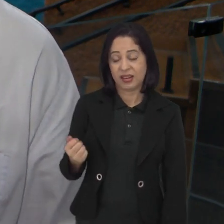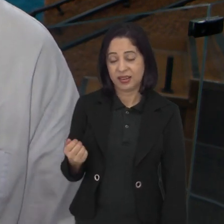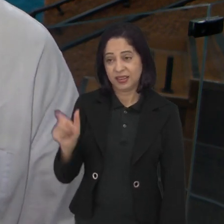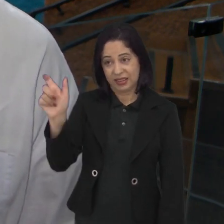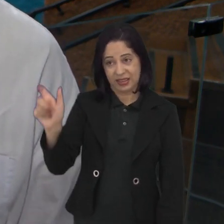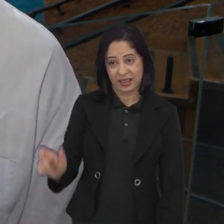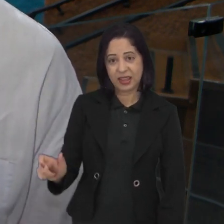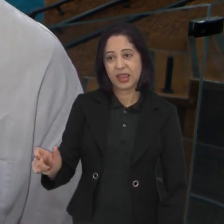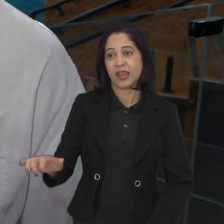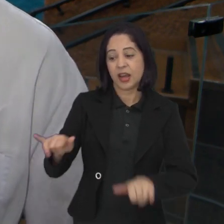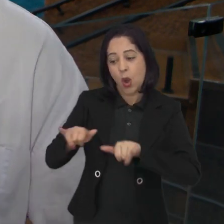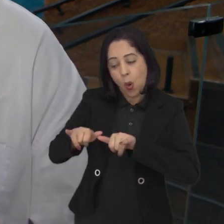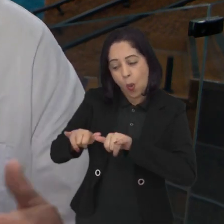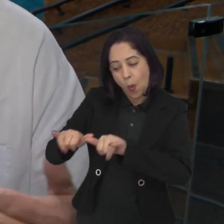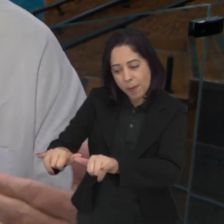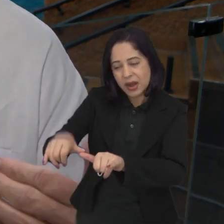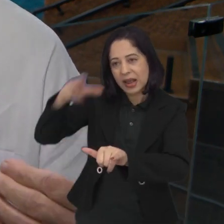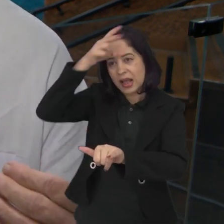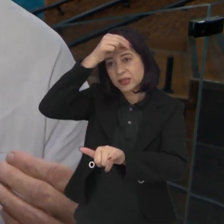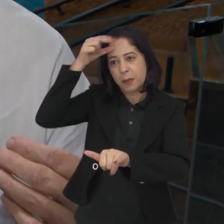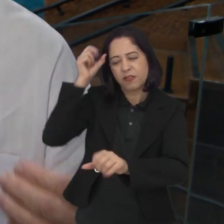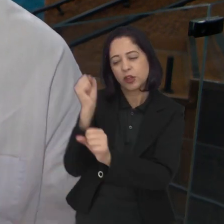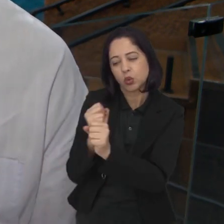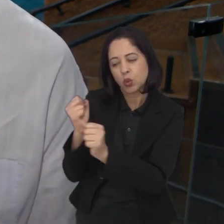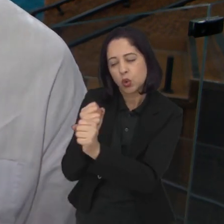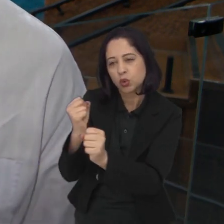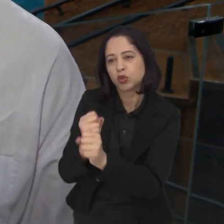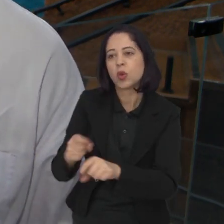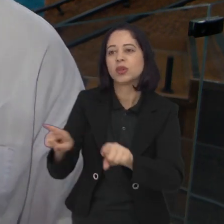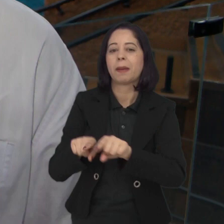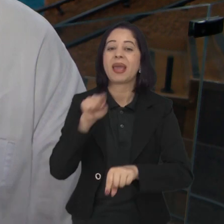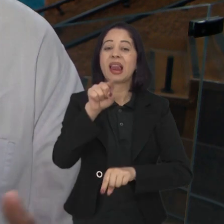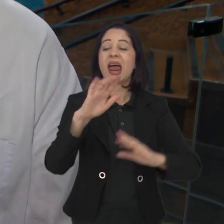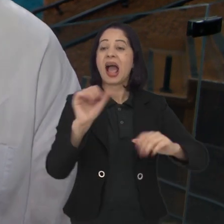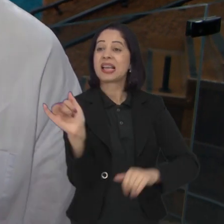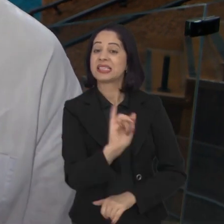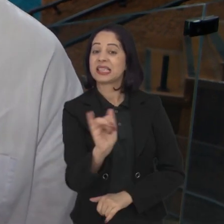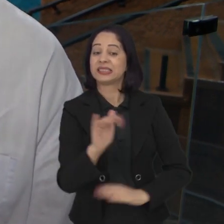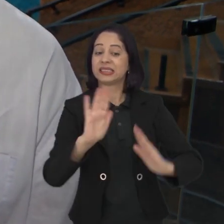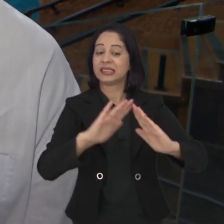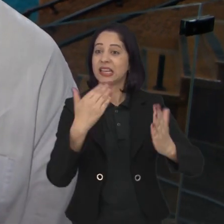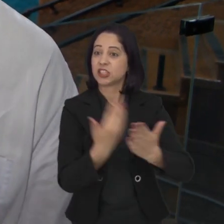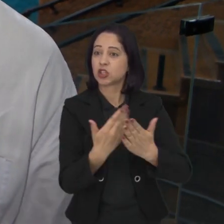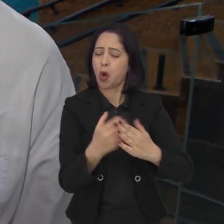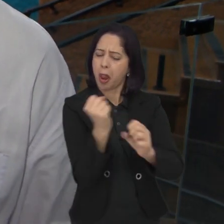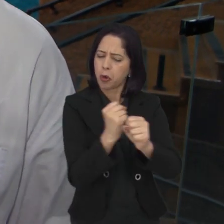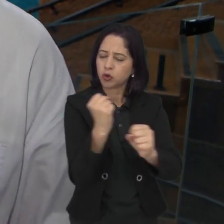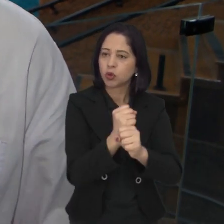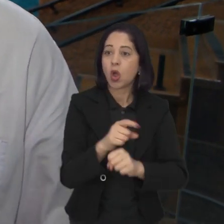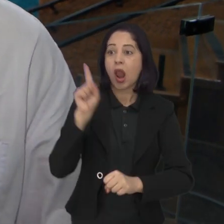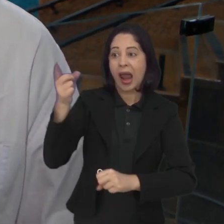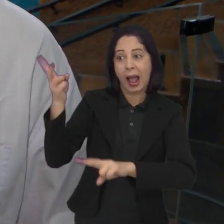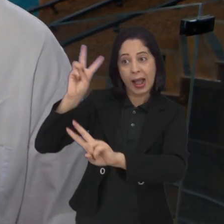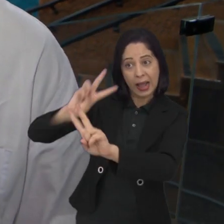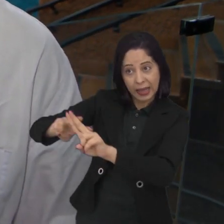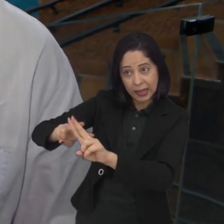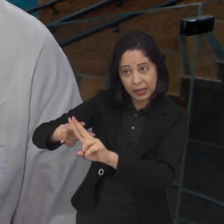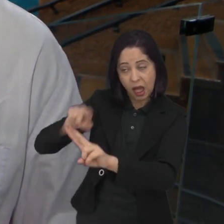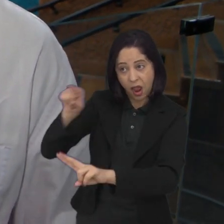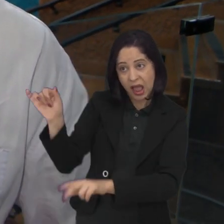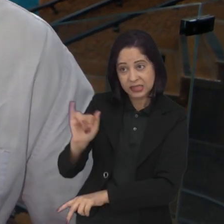ampliou o mercado municipal, construiu a Escola Santana, a cadeia lá de Santana. Então é uma